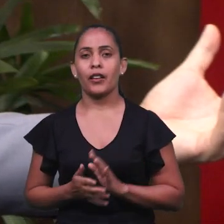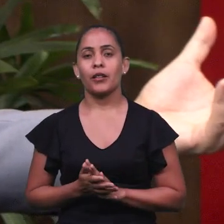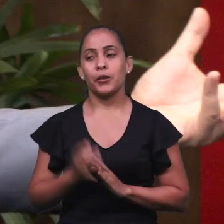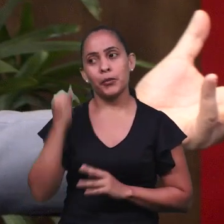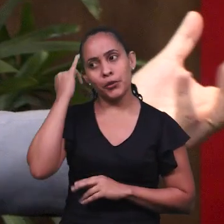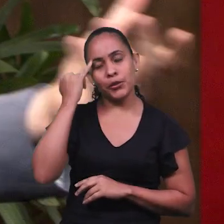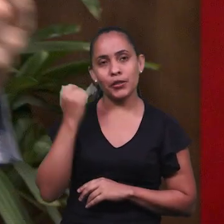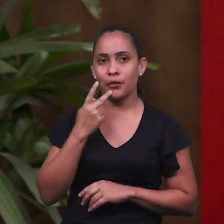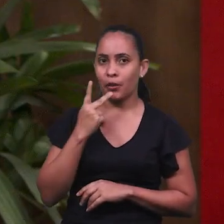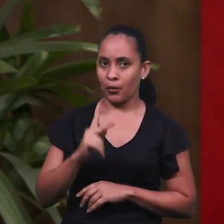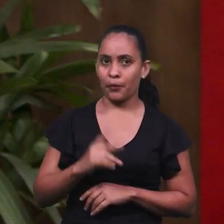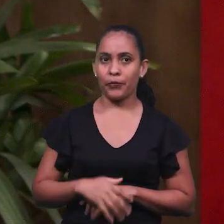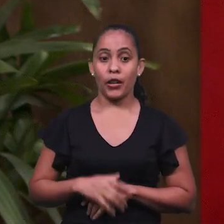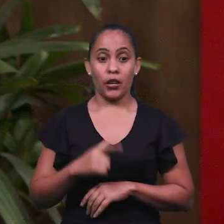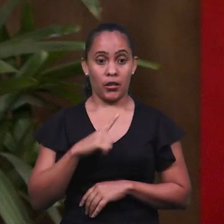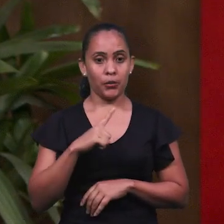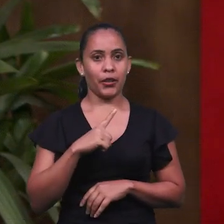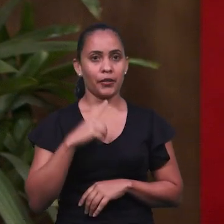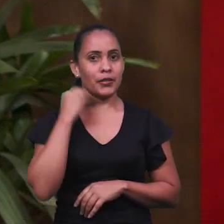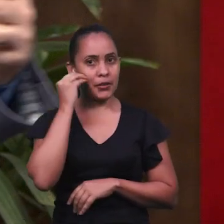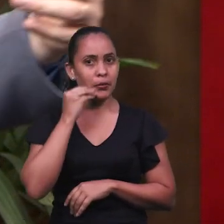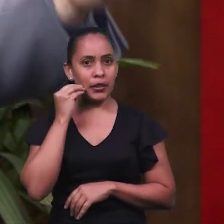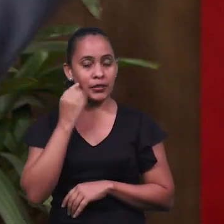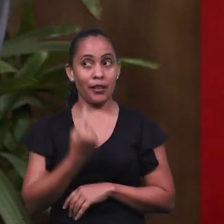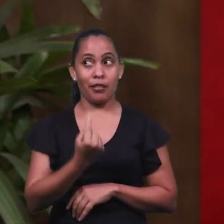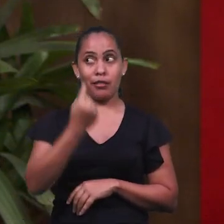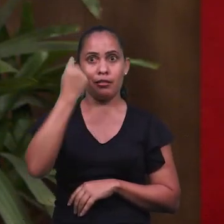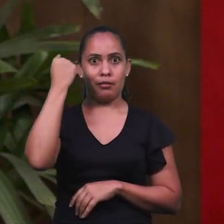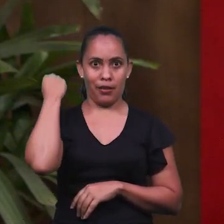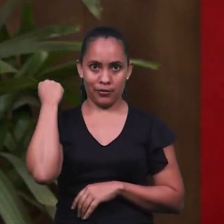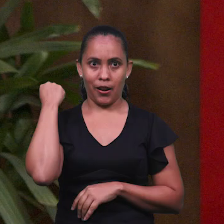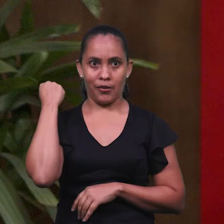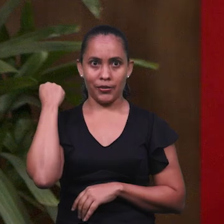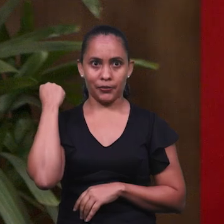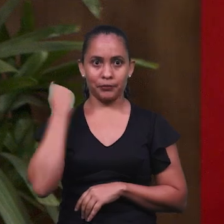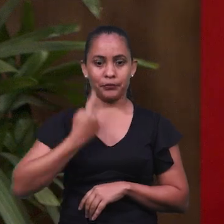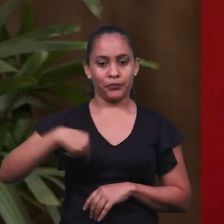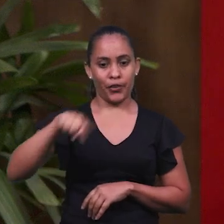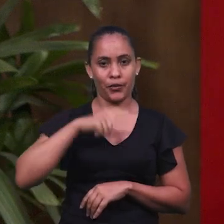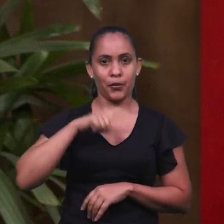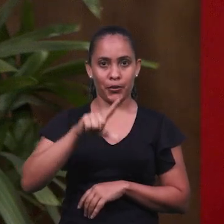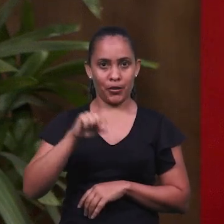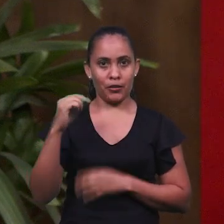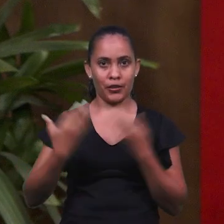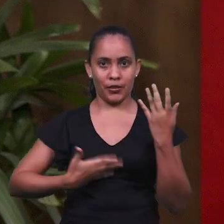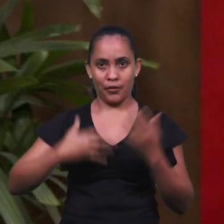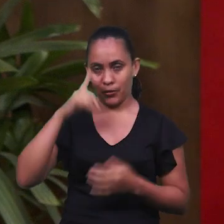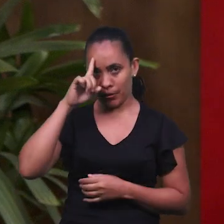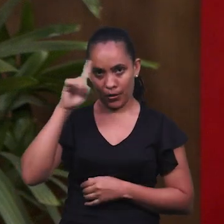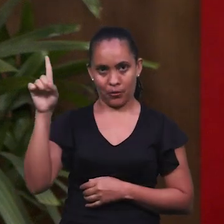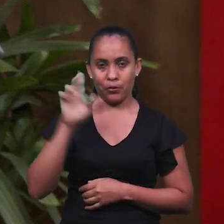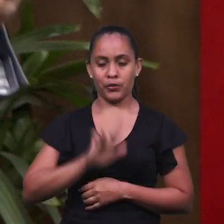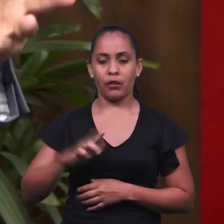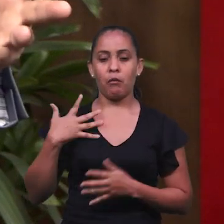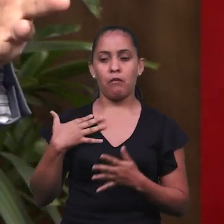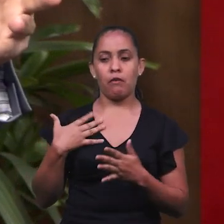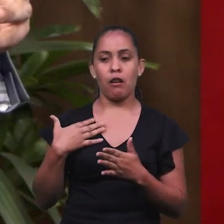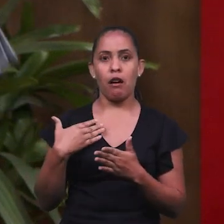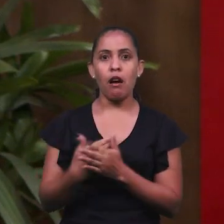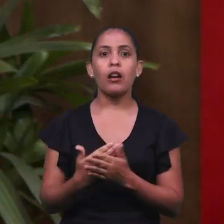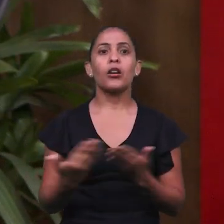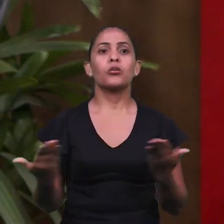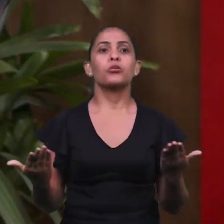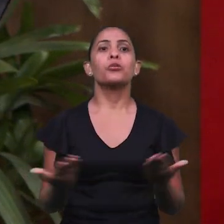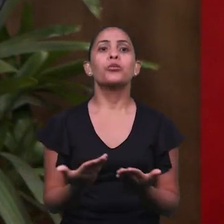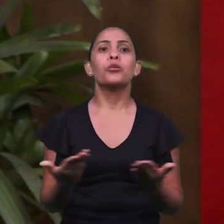pastor Josias tem essa experiência. Eu tenho essa experiência. Lá atrás, nós fizemos a escolha de servir o Senhor, os anos se passaram,